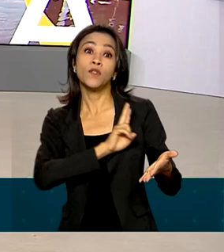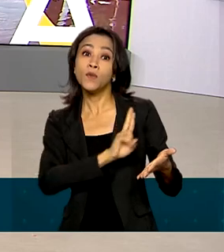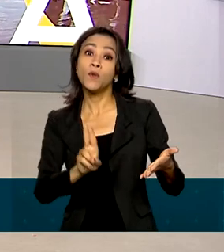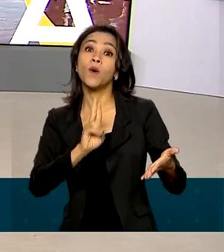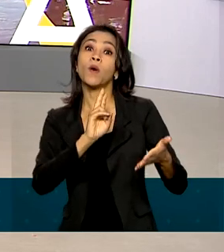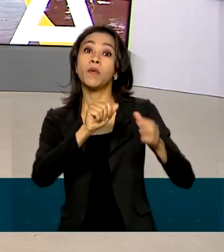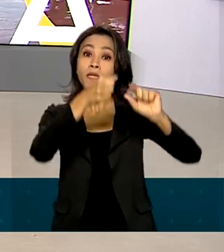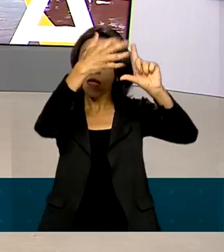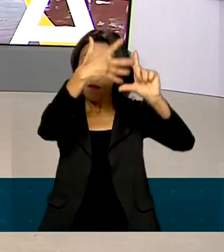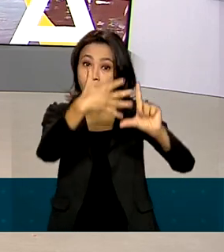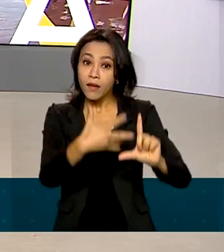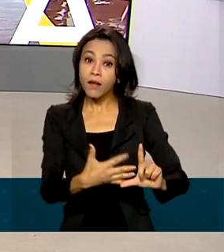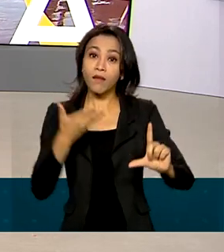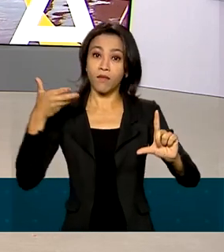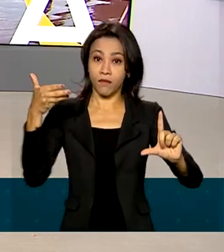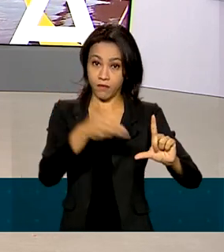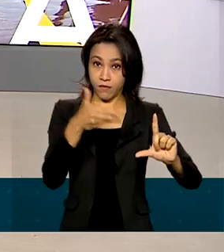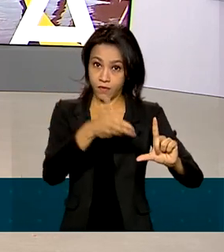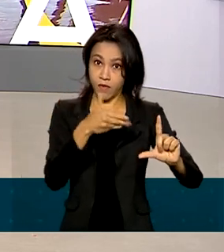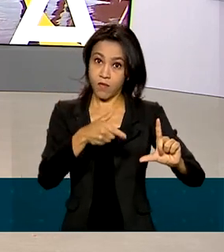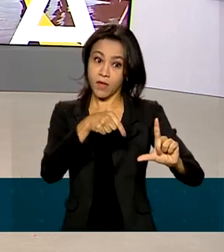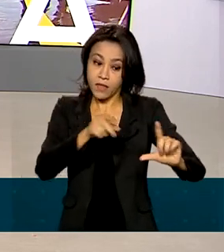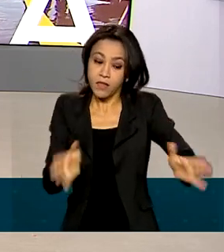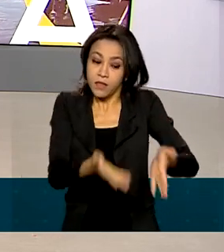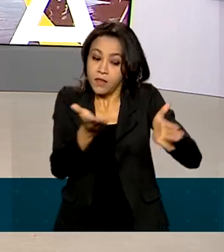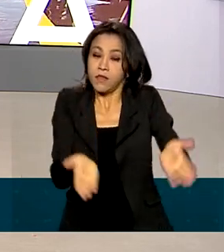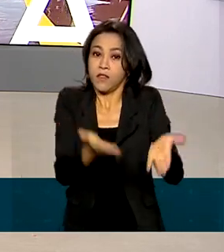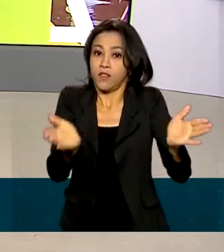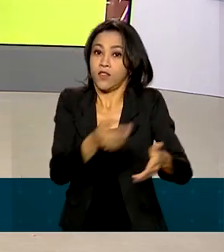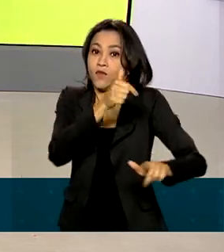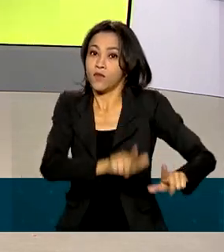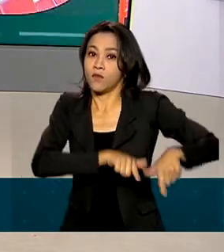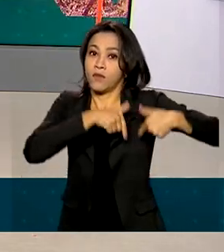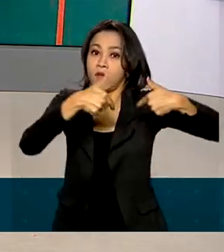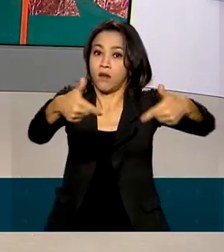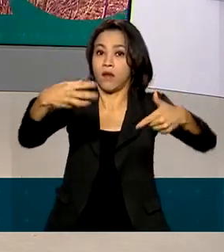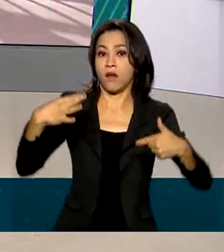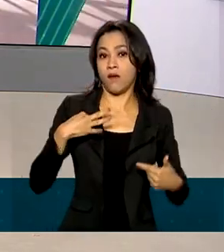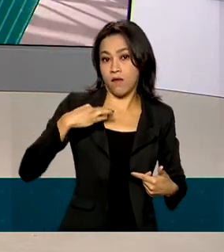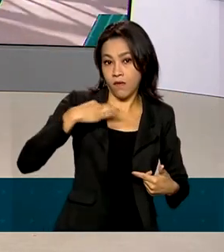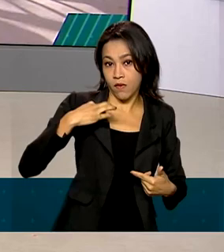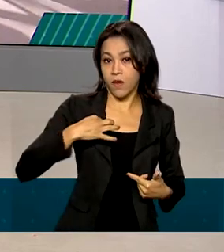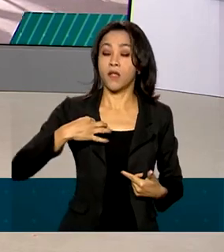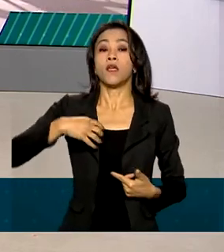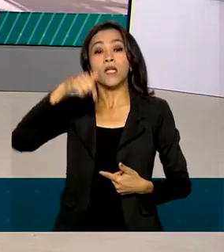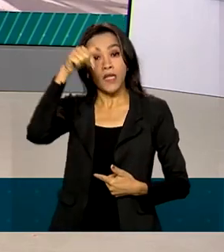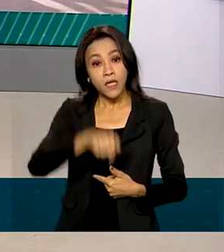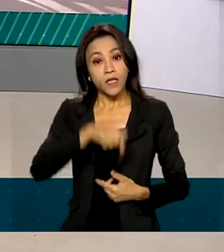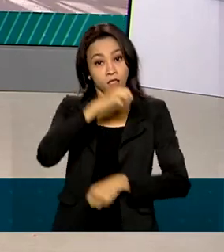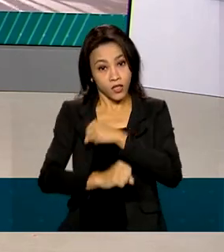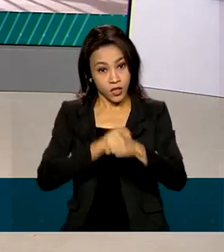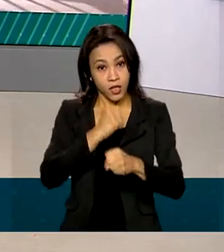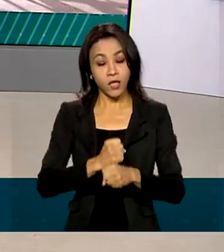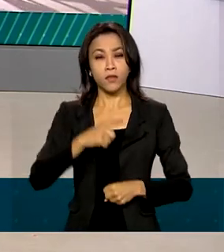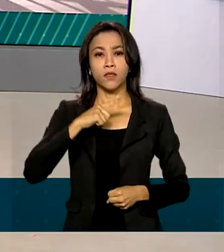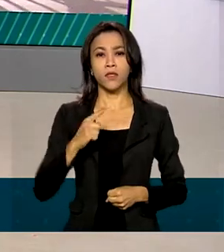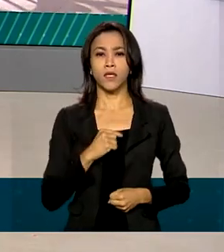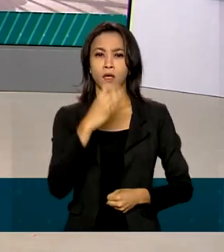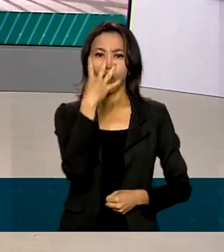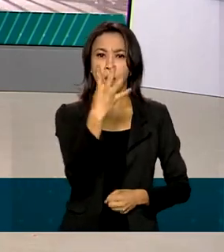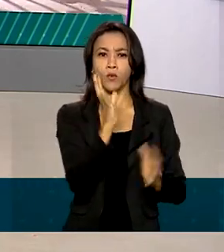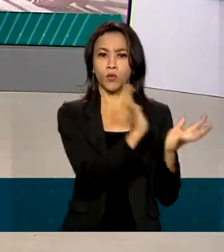Programa Nacional de Incentivo ao Voluntariado. A edição 2022 está dividida em quatro